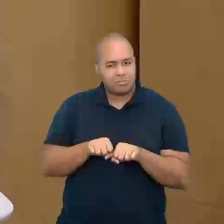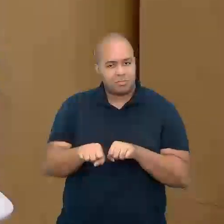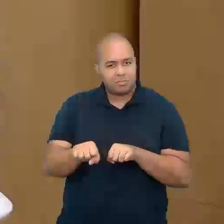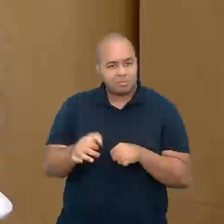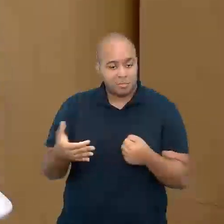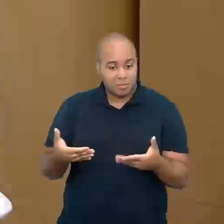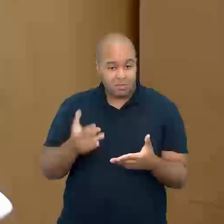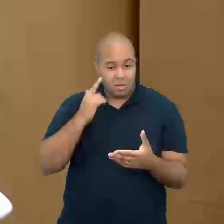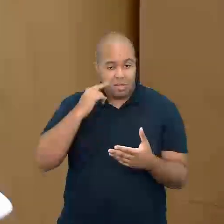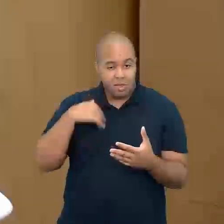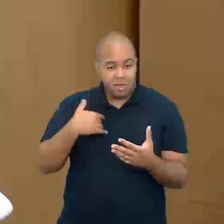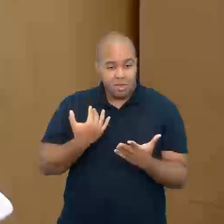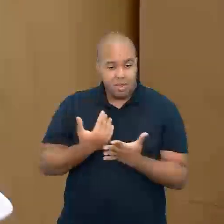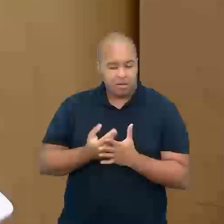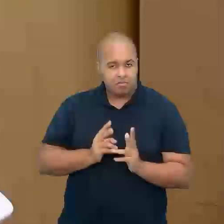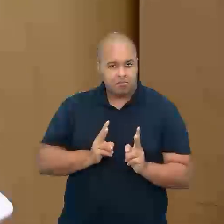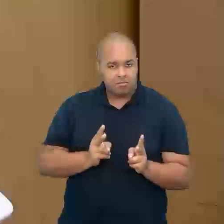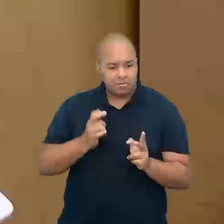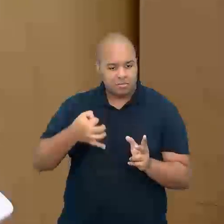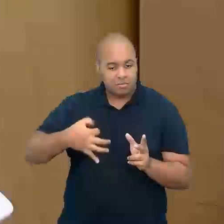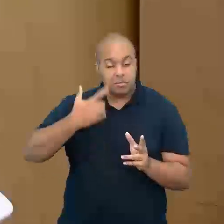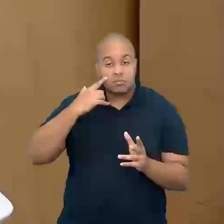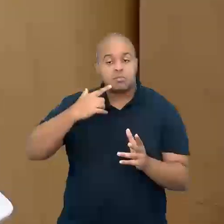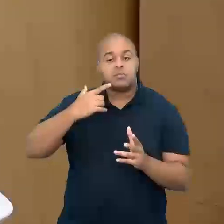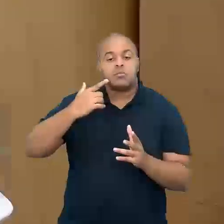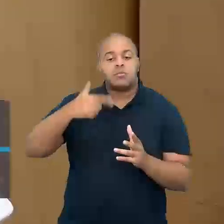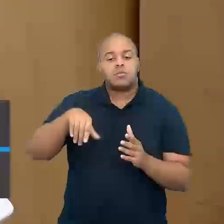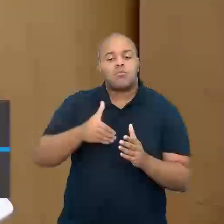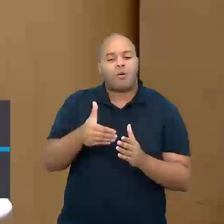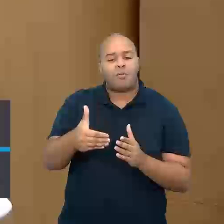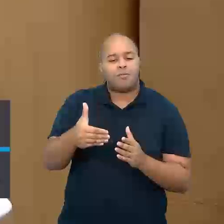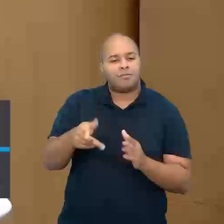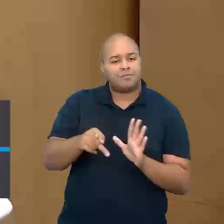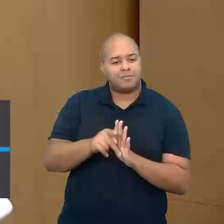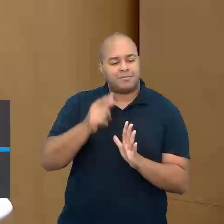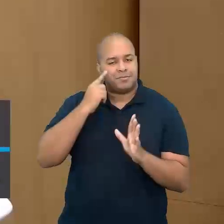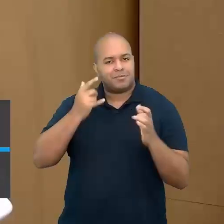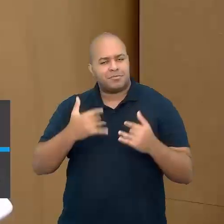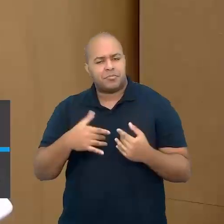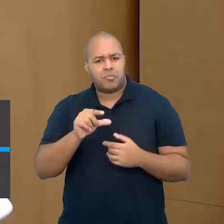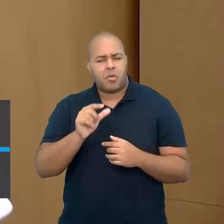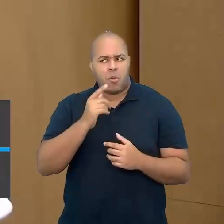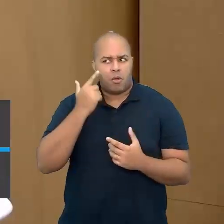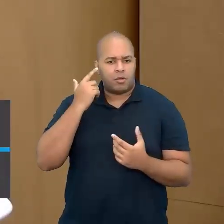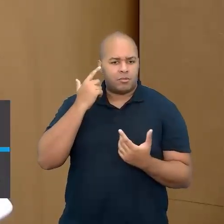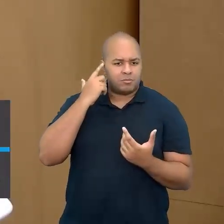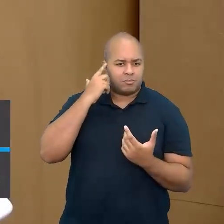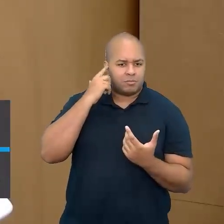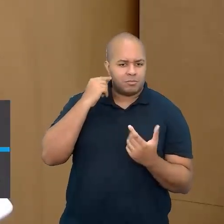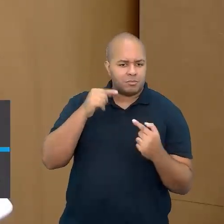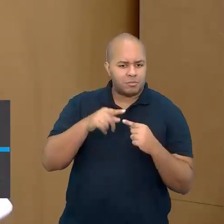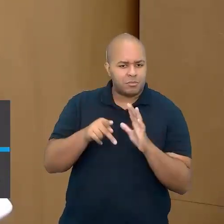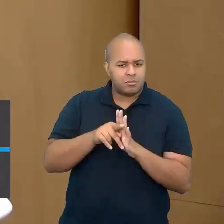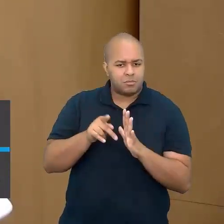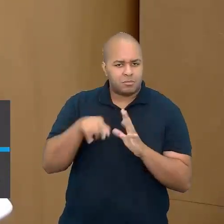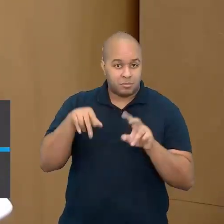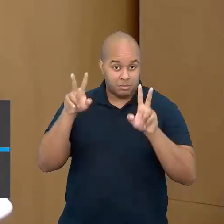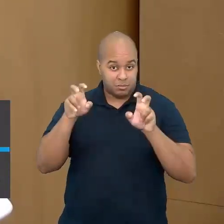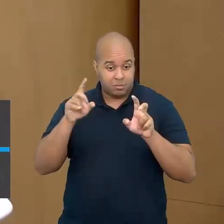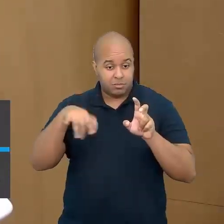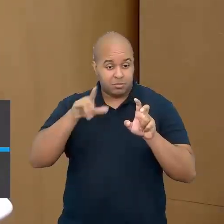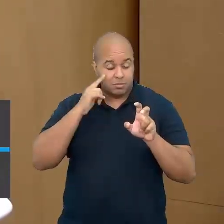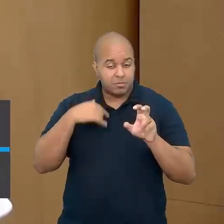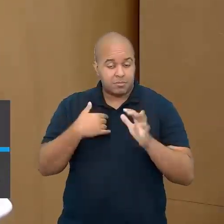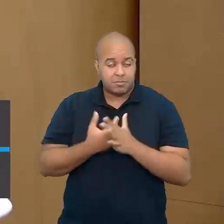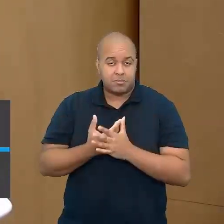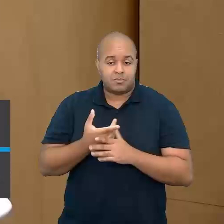que a formação continuada a gente vai começar a falar um pouco dessa desse tema que a gente